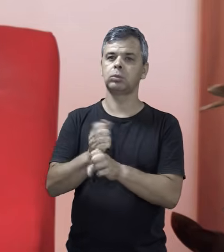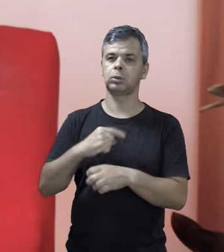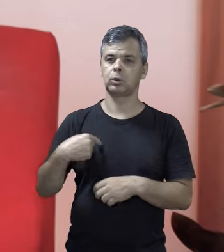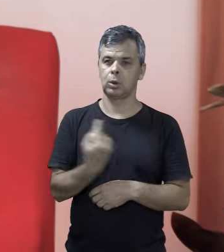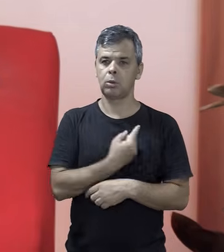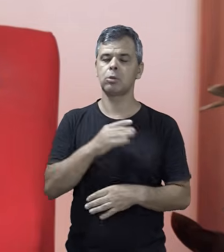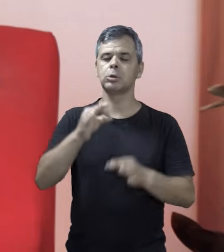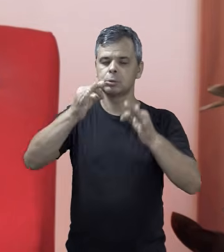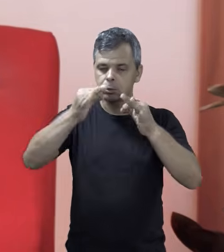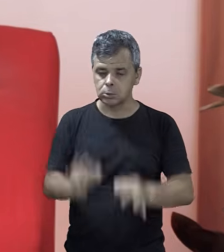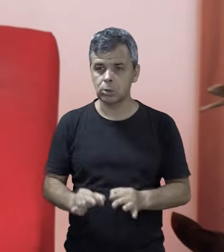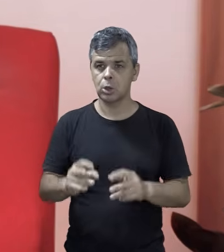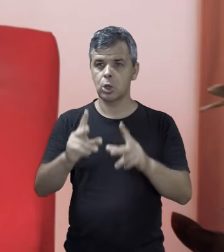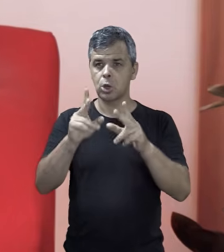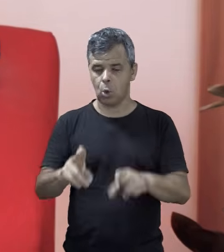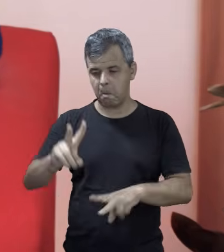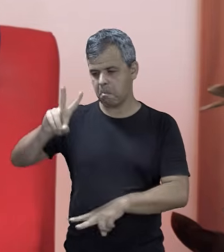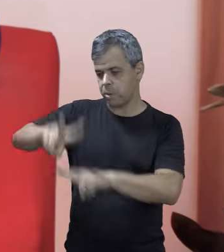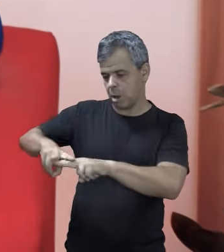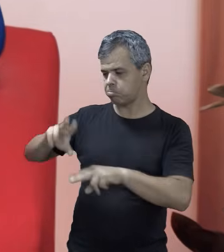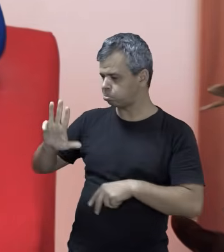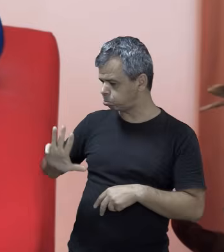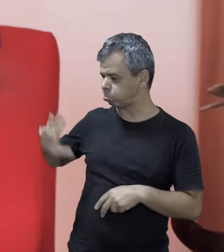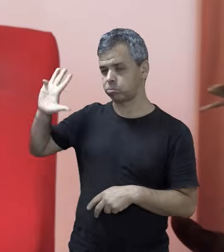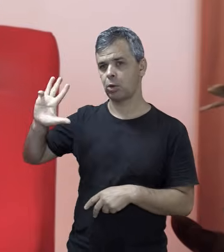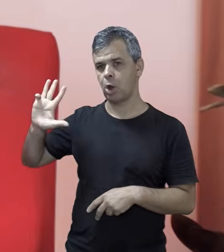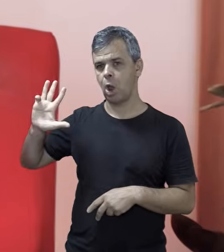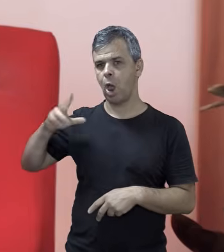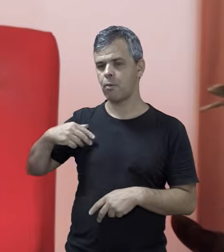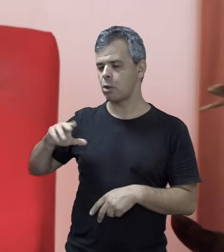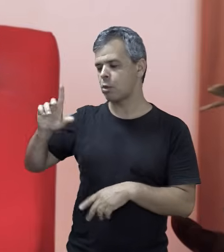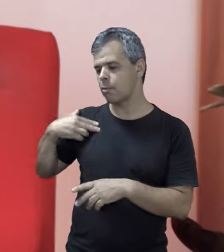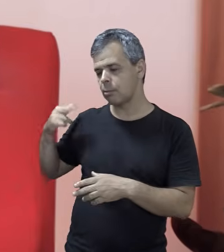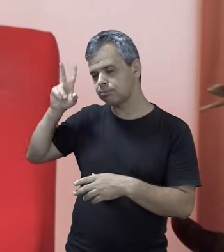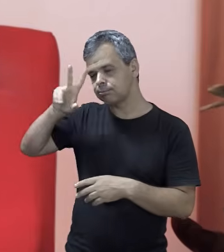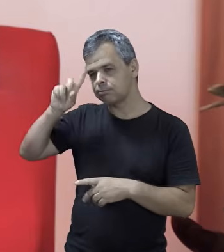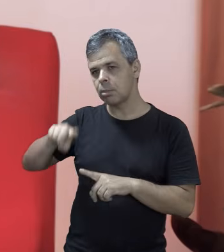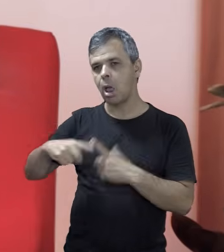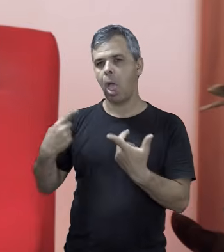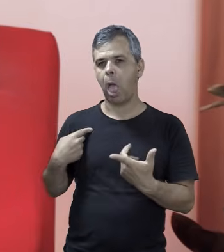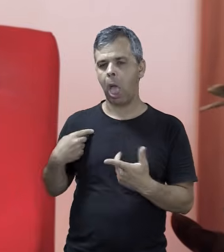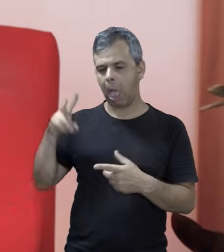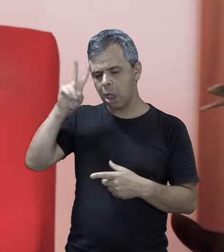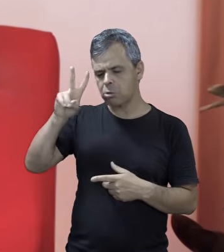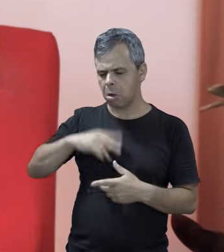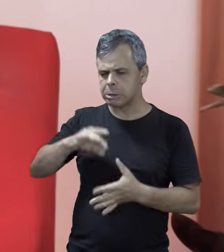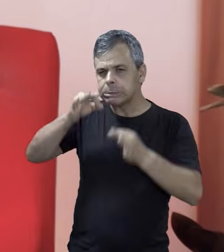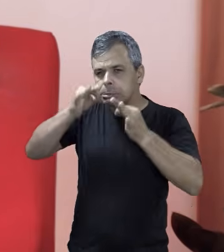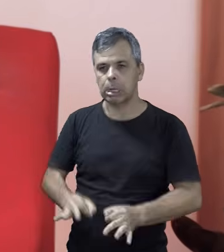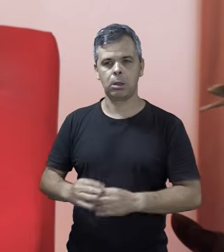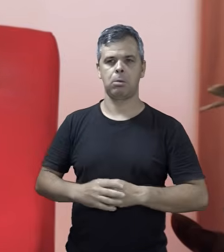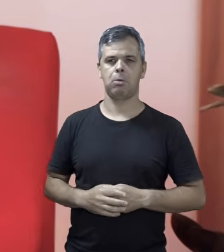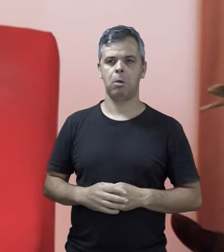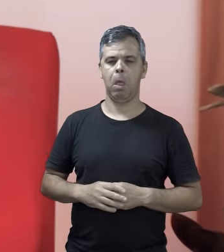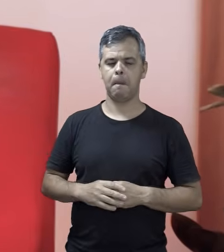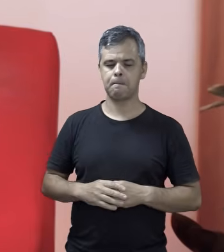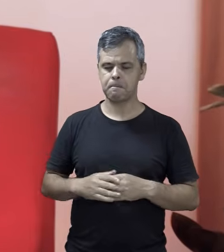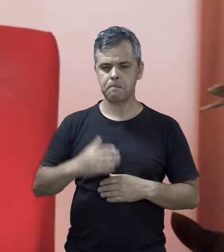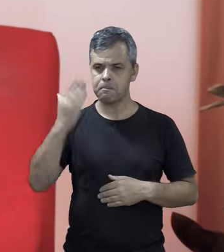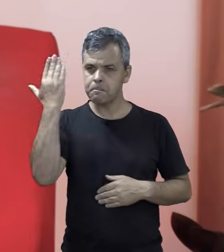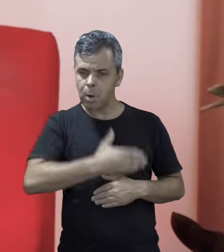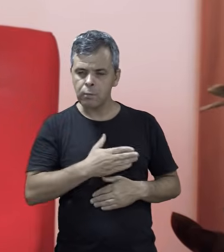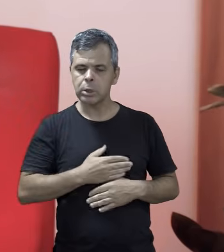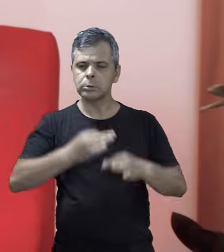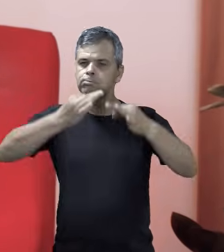momento certo, quando prenderam o presidente Lula, nós estávamos desse lado da história. E a história ela é implacável. Ela provou que nós